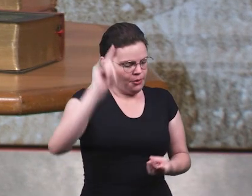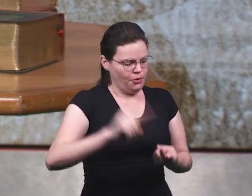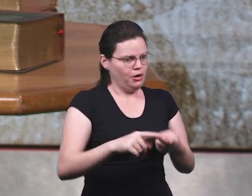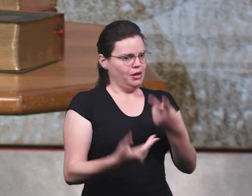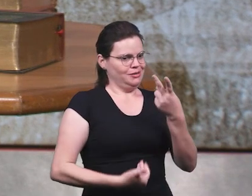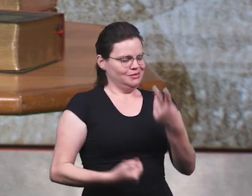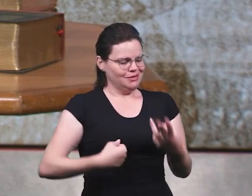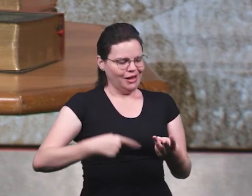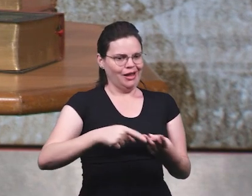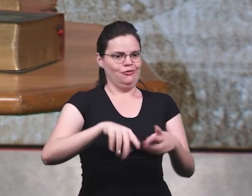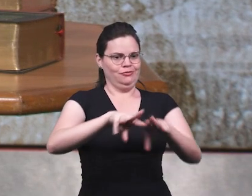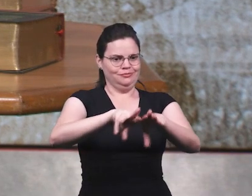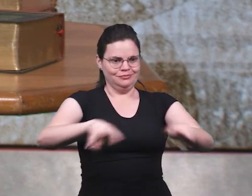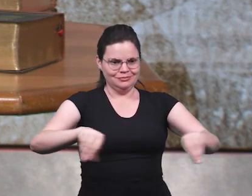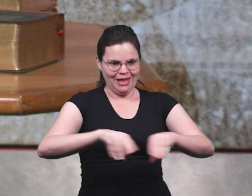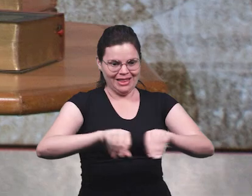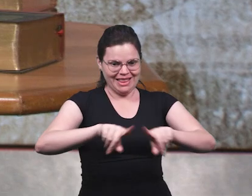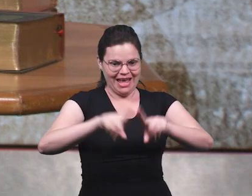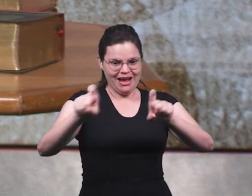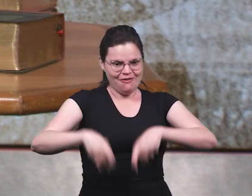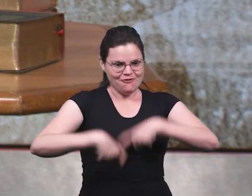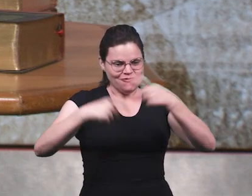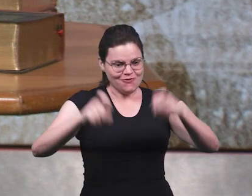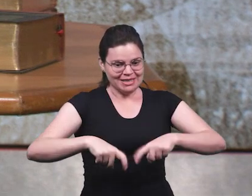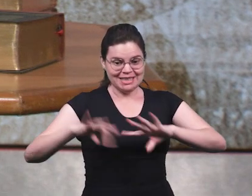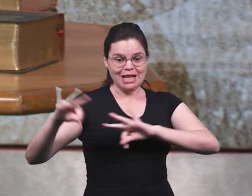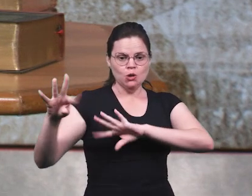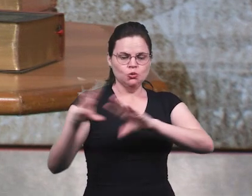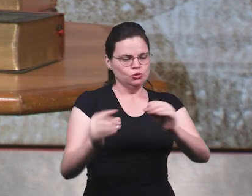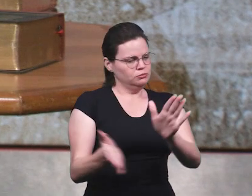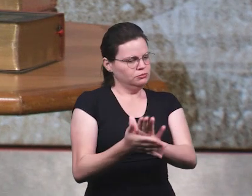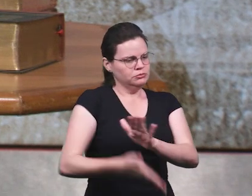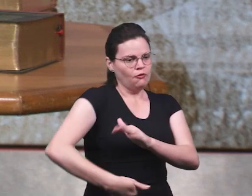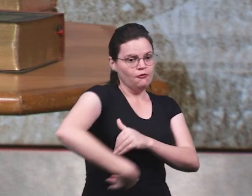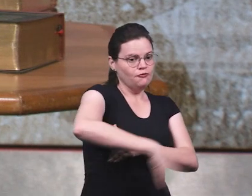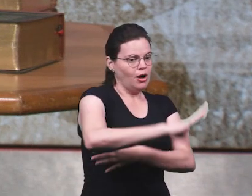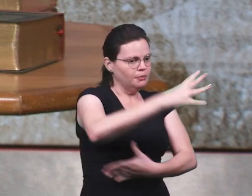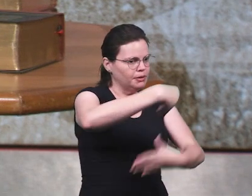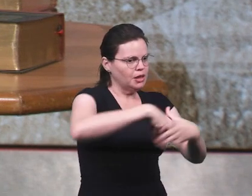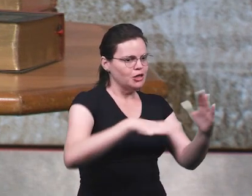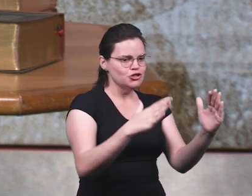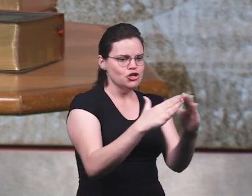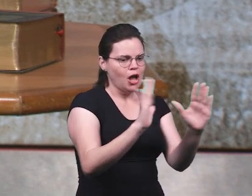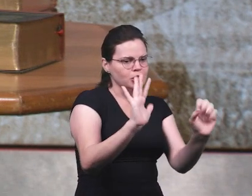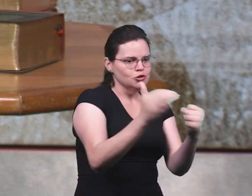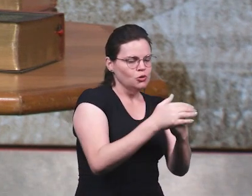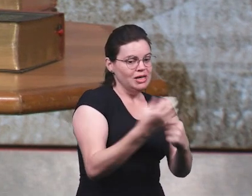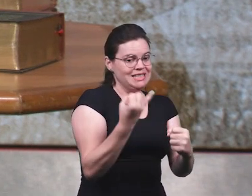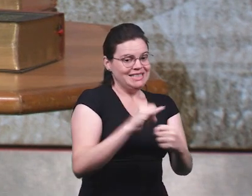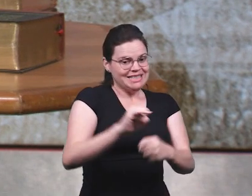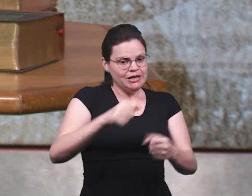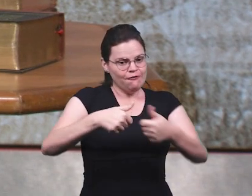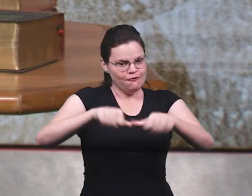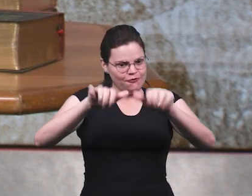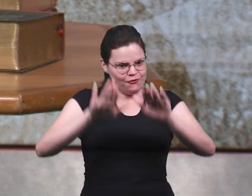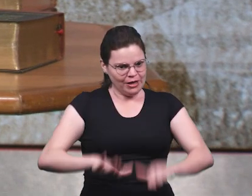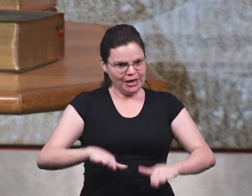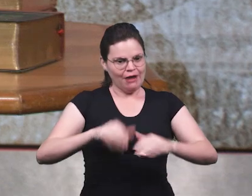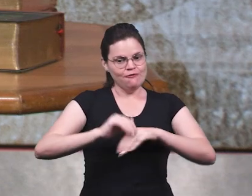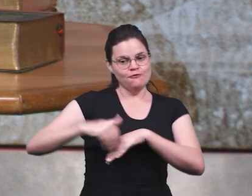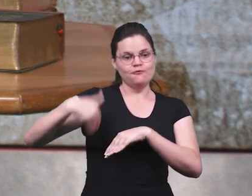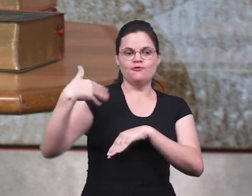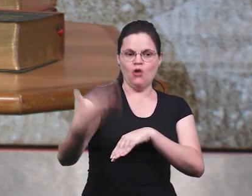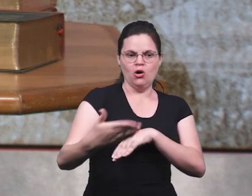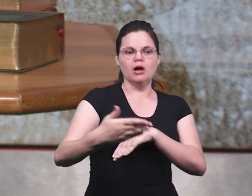no campo, todo homem e animal que for achado no campo e não for recolhido a casa,